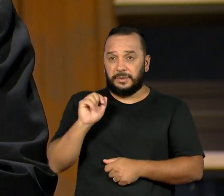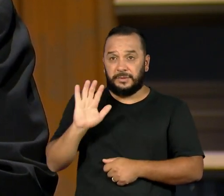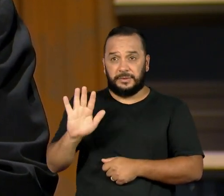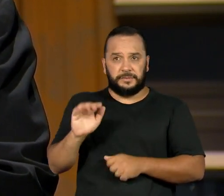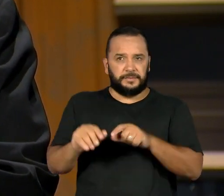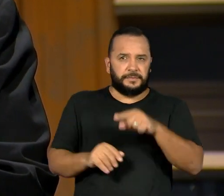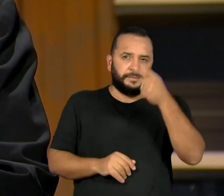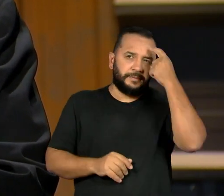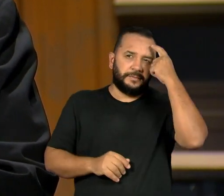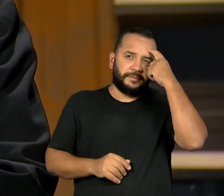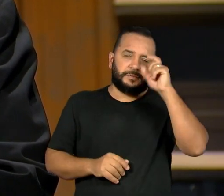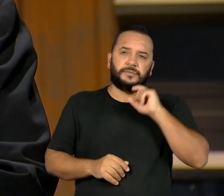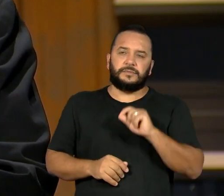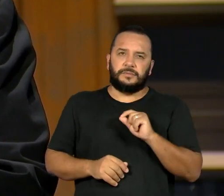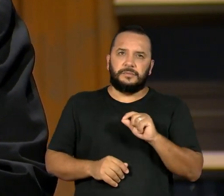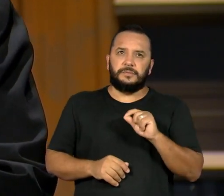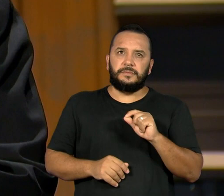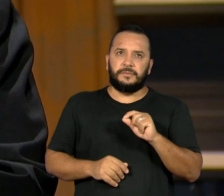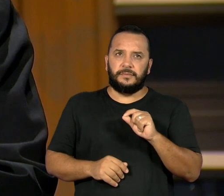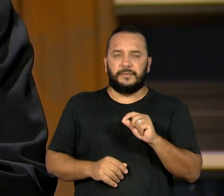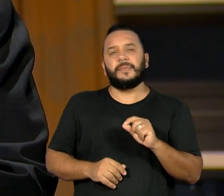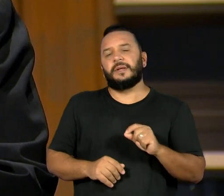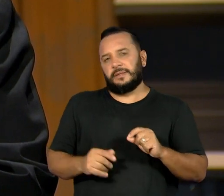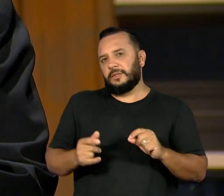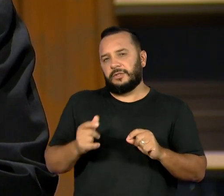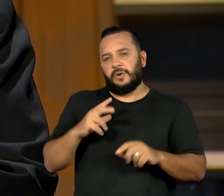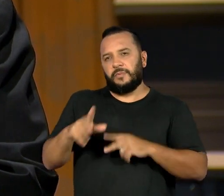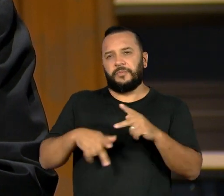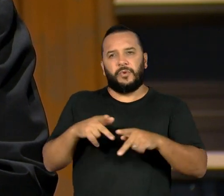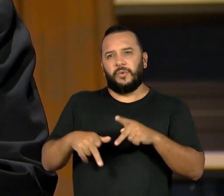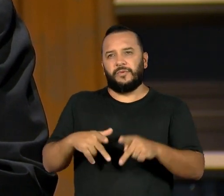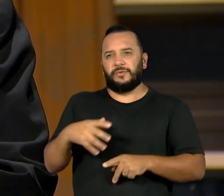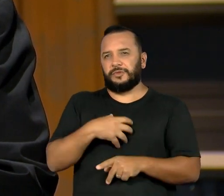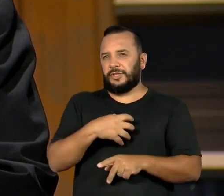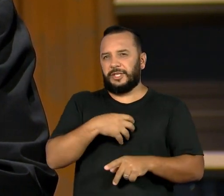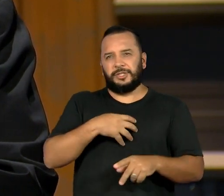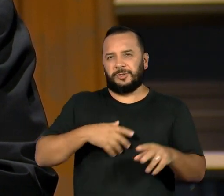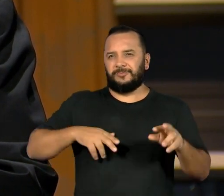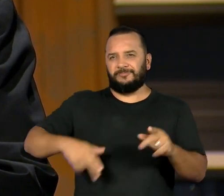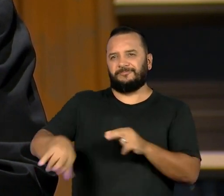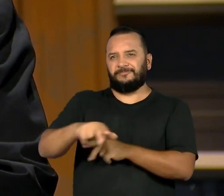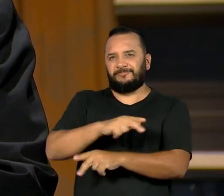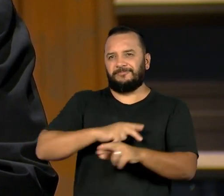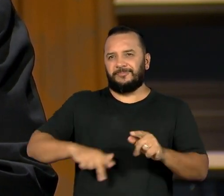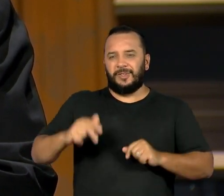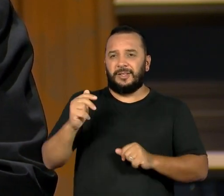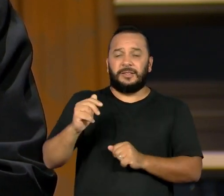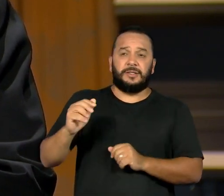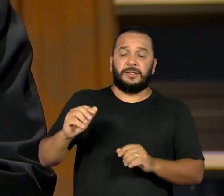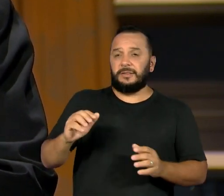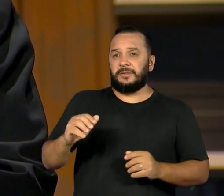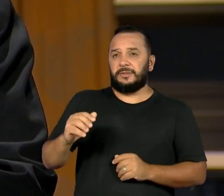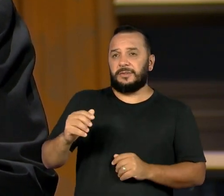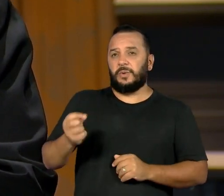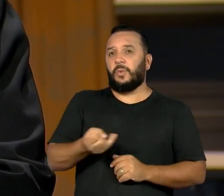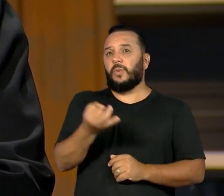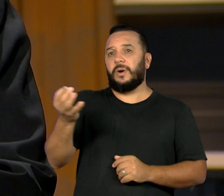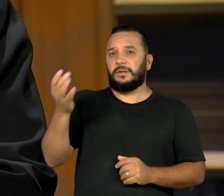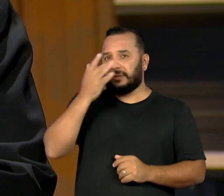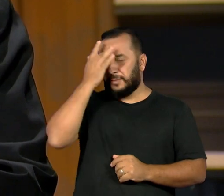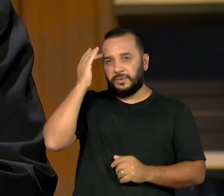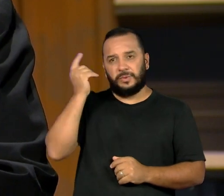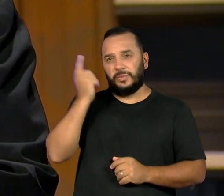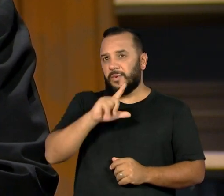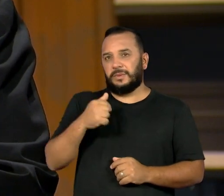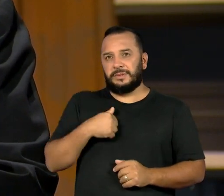pensa na heterogeneidade da população, quantidade de pessoas que não conseguem, né, dar